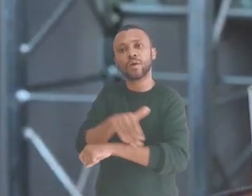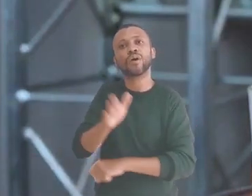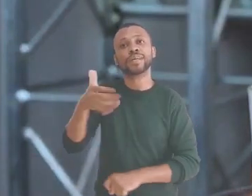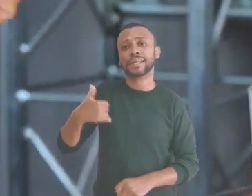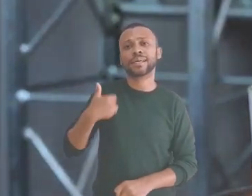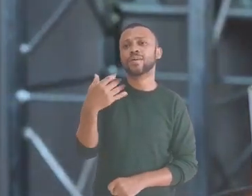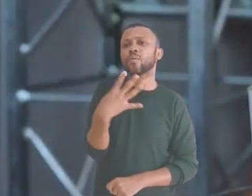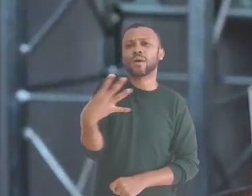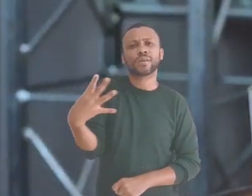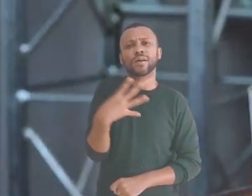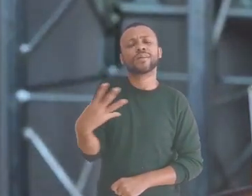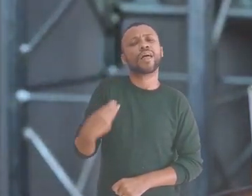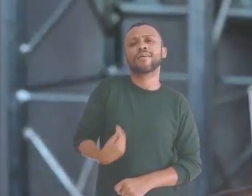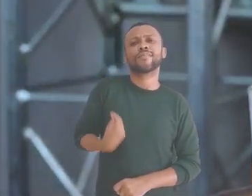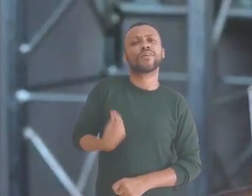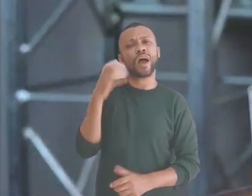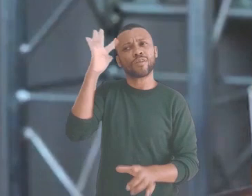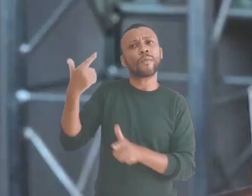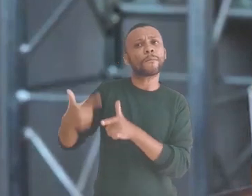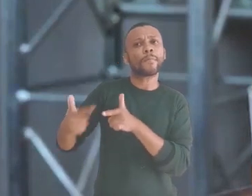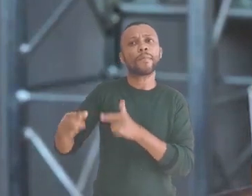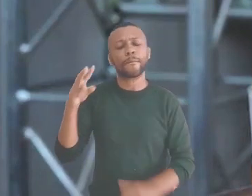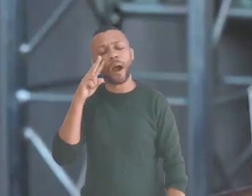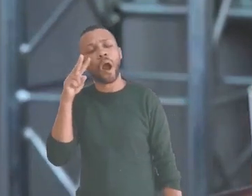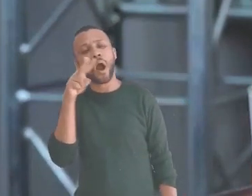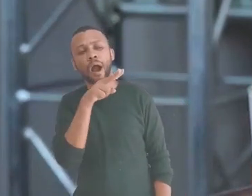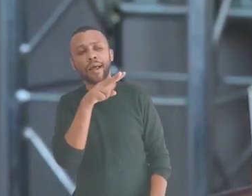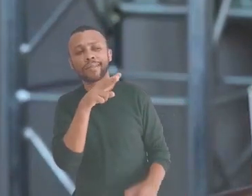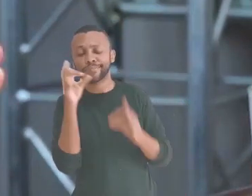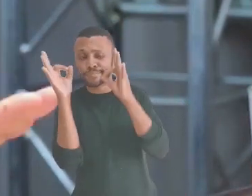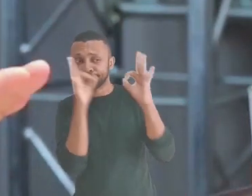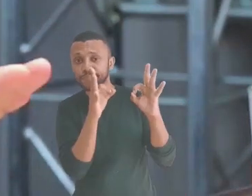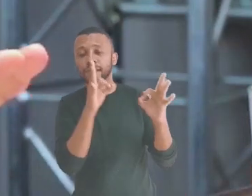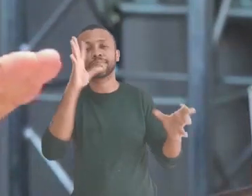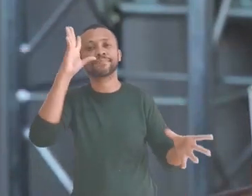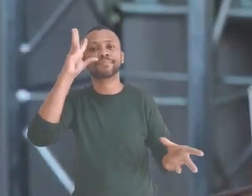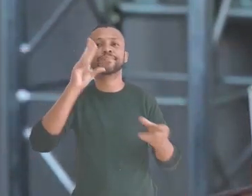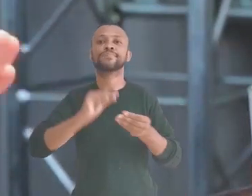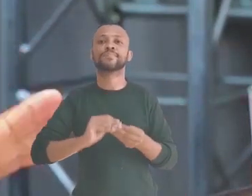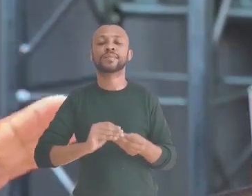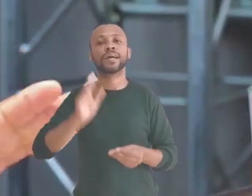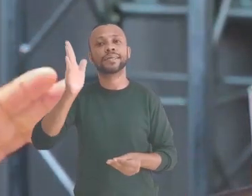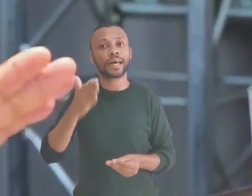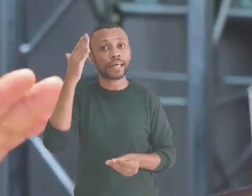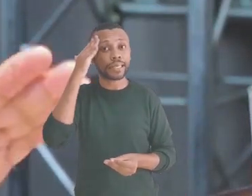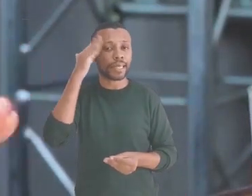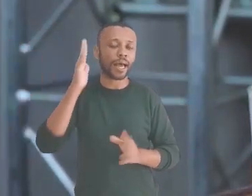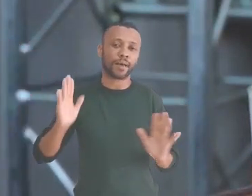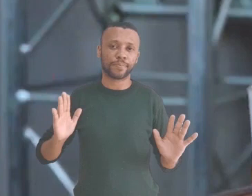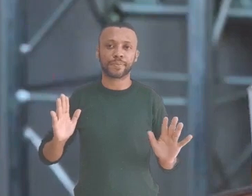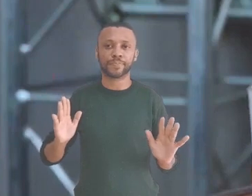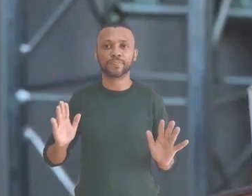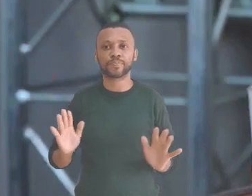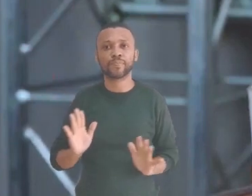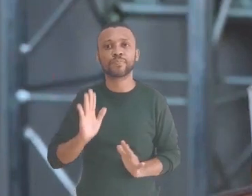então eu me livro assim, em 2 tempos. Em uma olhada minha, a pessoa já sabe que é para parar. Nem é para começar. Mas e